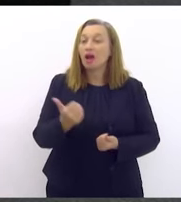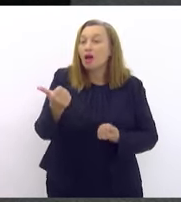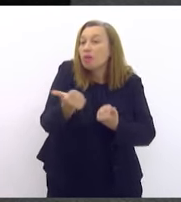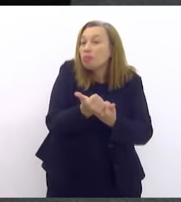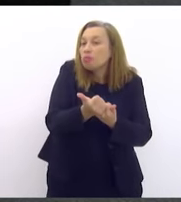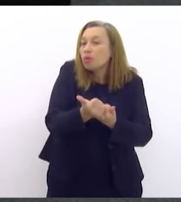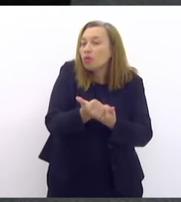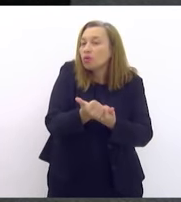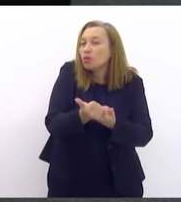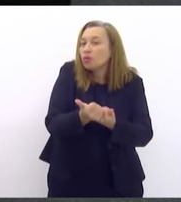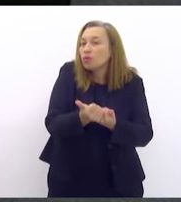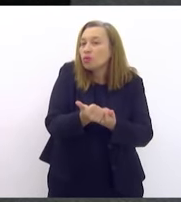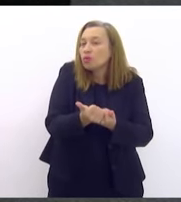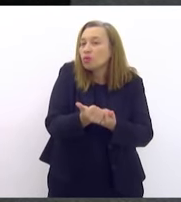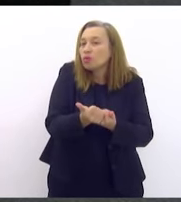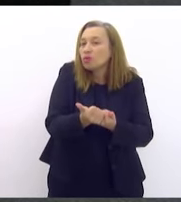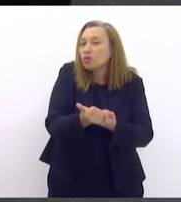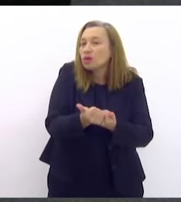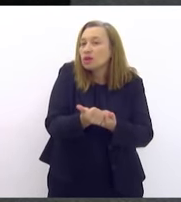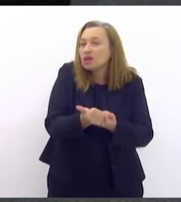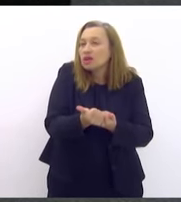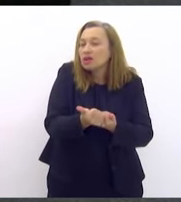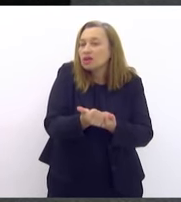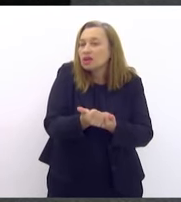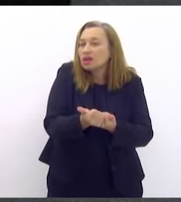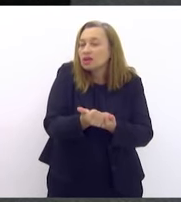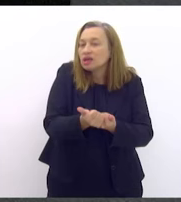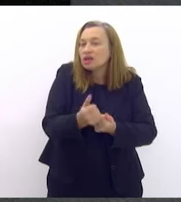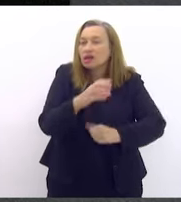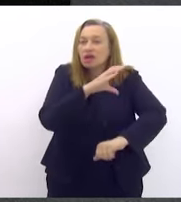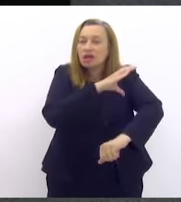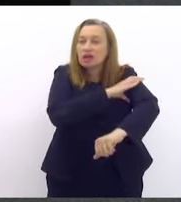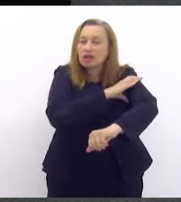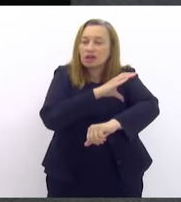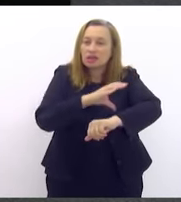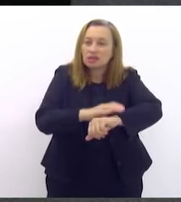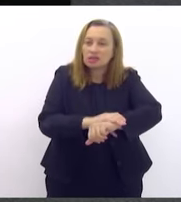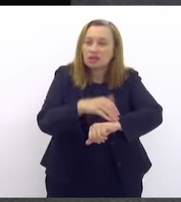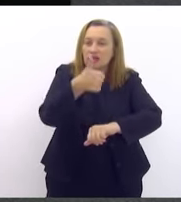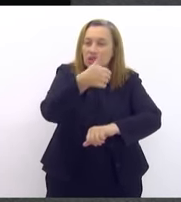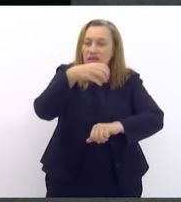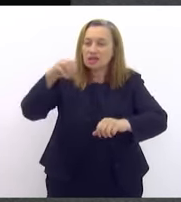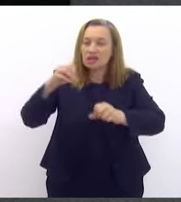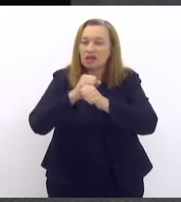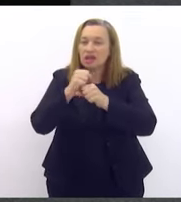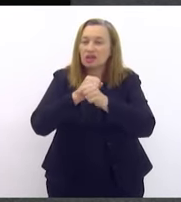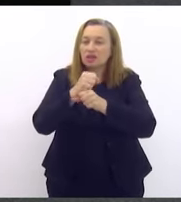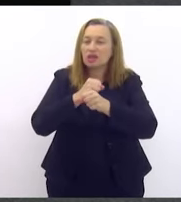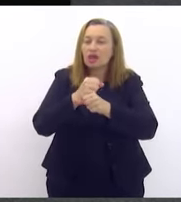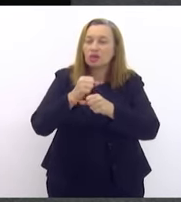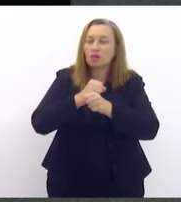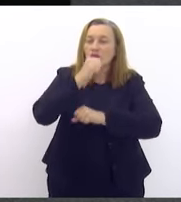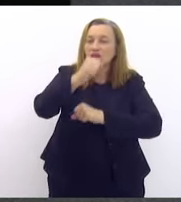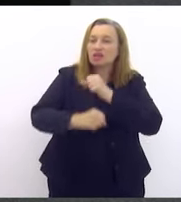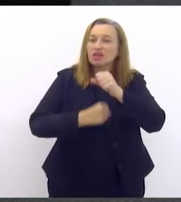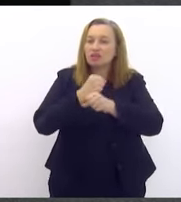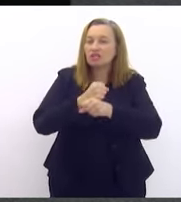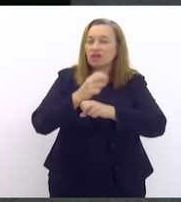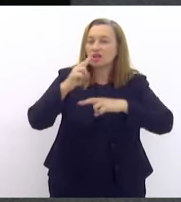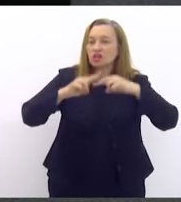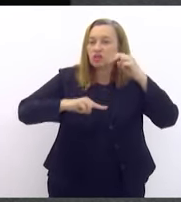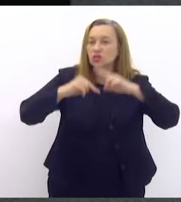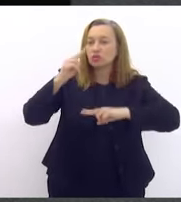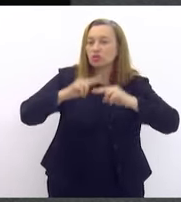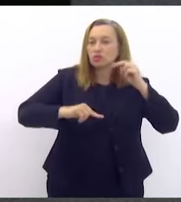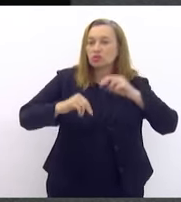ao centenário das Assembleias de Deus, que será comemorado o ano que vem, em junho, aqui no estado do